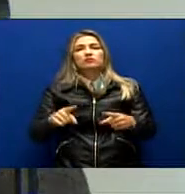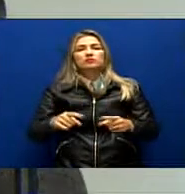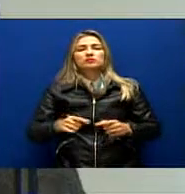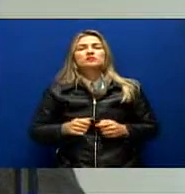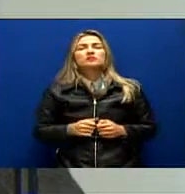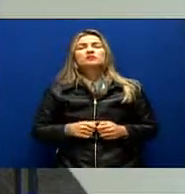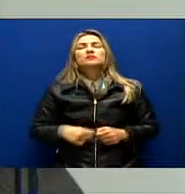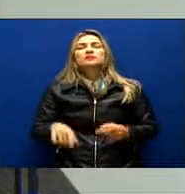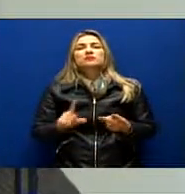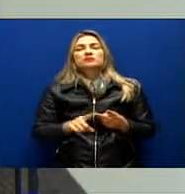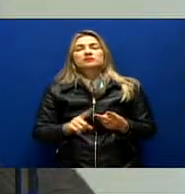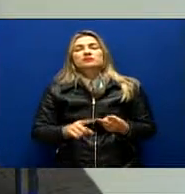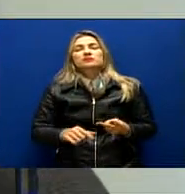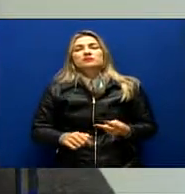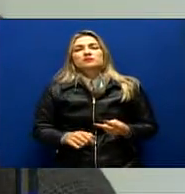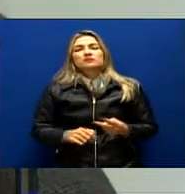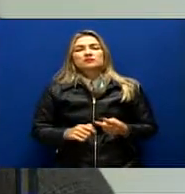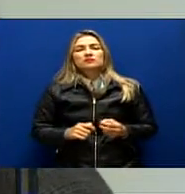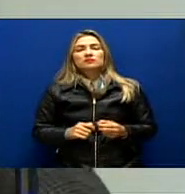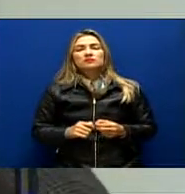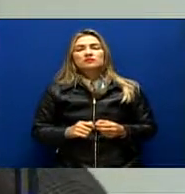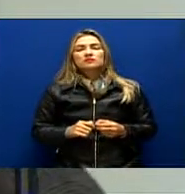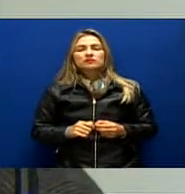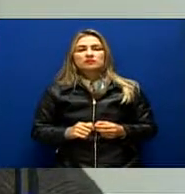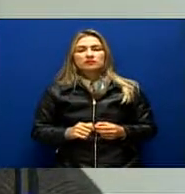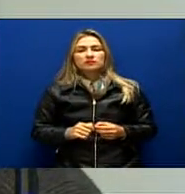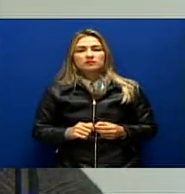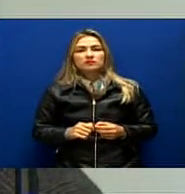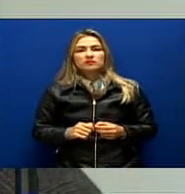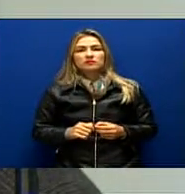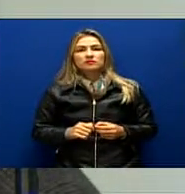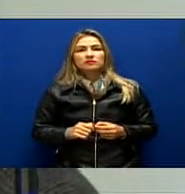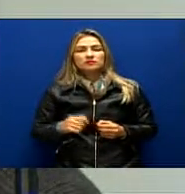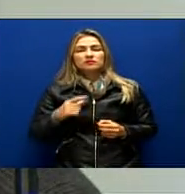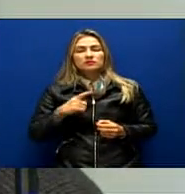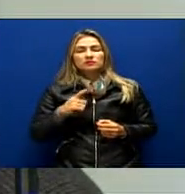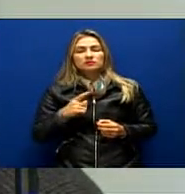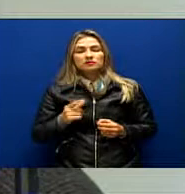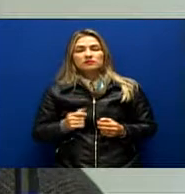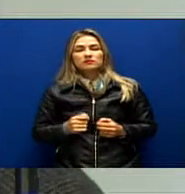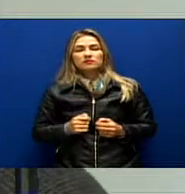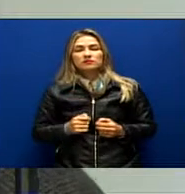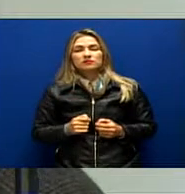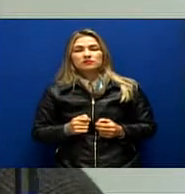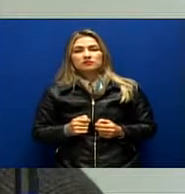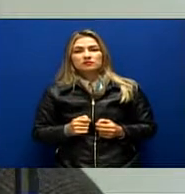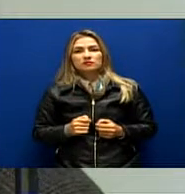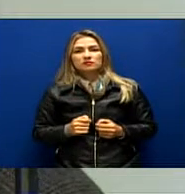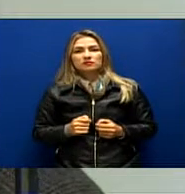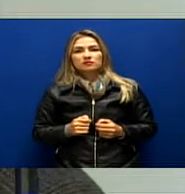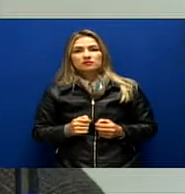Segundo lugar, nós temos aí a questão do argumento, como eu falei, do argumento